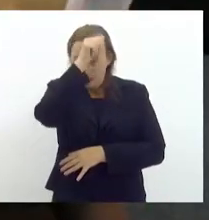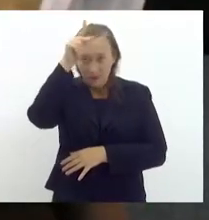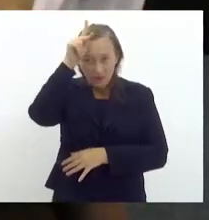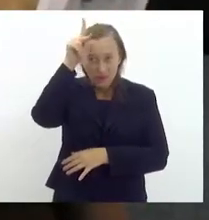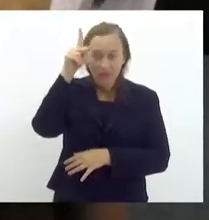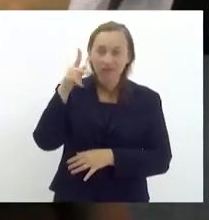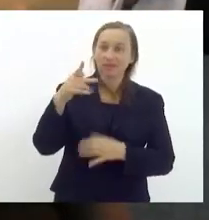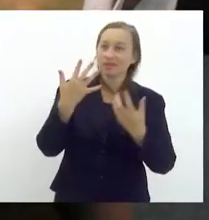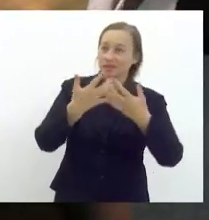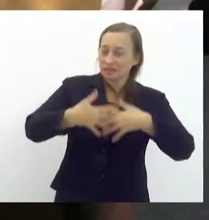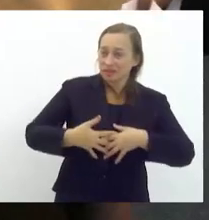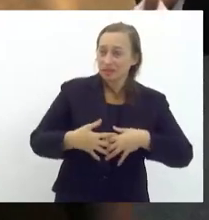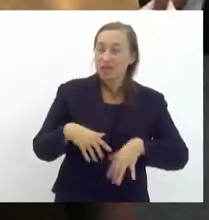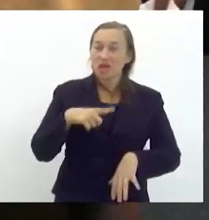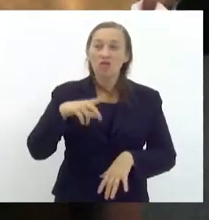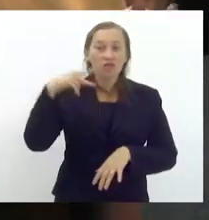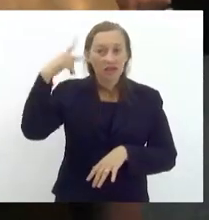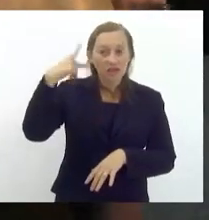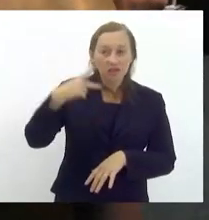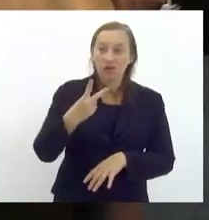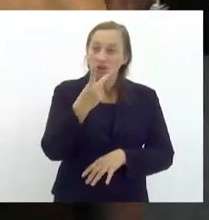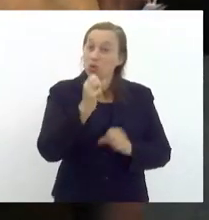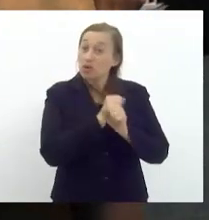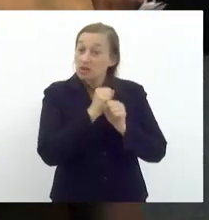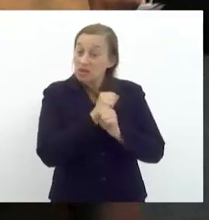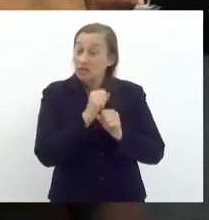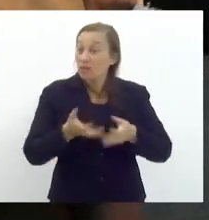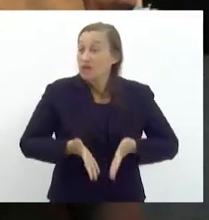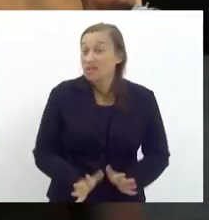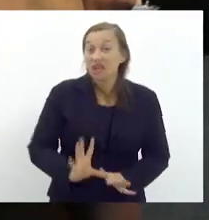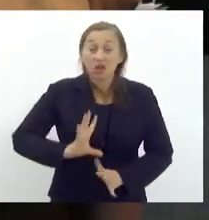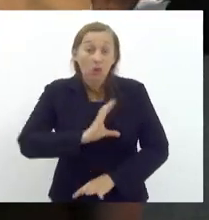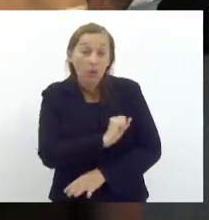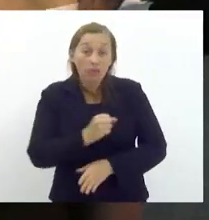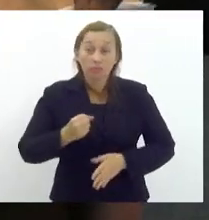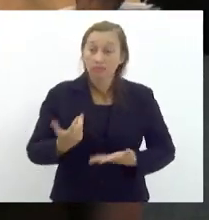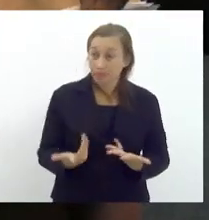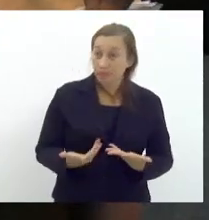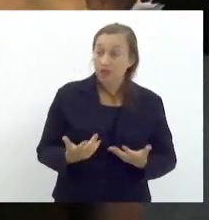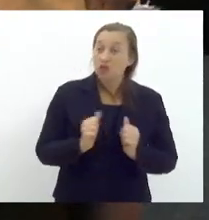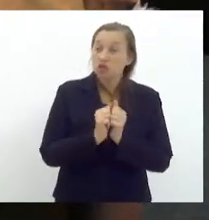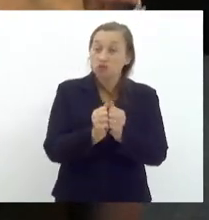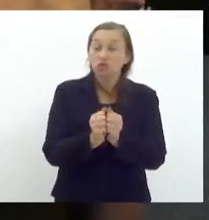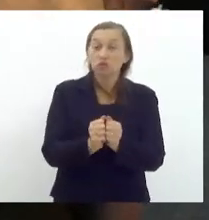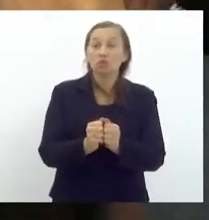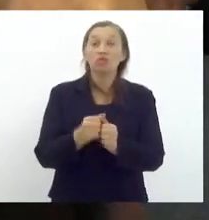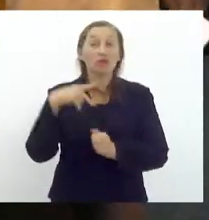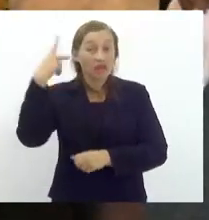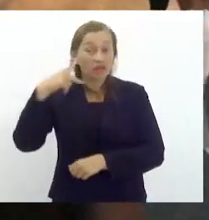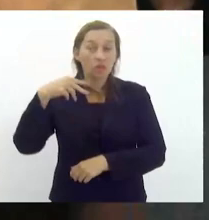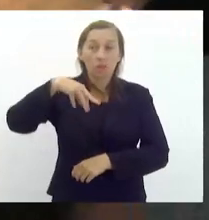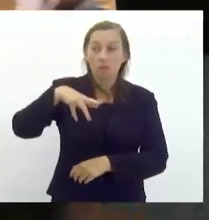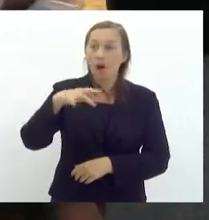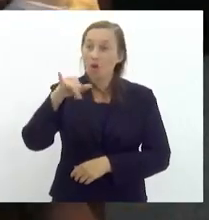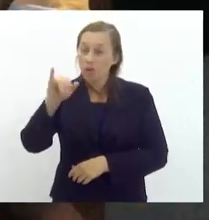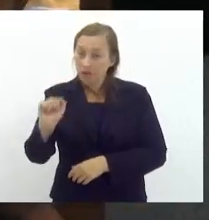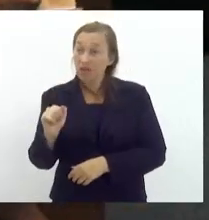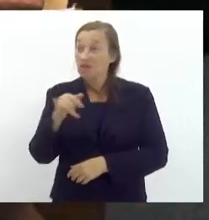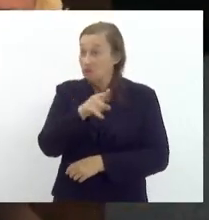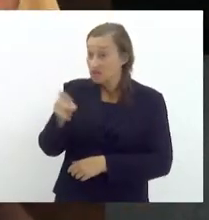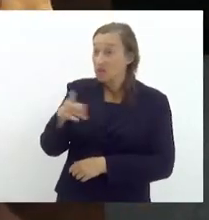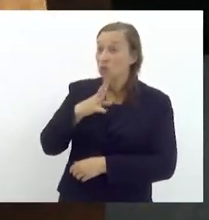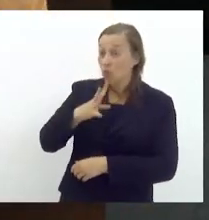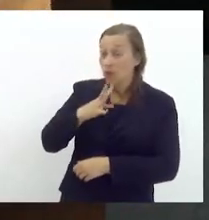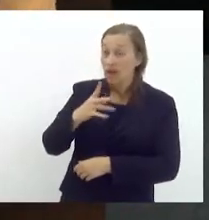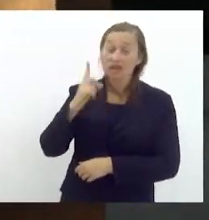fui Vereador naquela cidade por dois anos a cidade que eu amo a cidade que eu nasci e eu consegui junto do vereador Maurinho branco tenho certeza que vos excelências conhecem